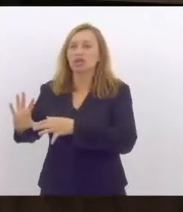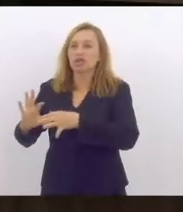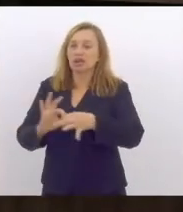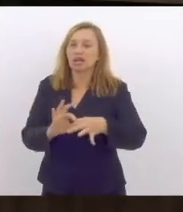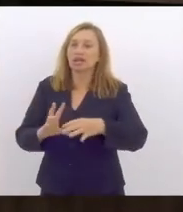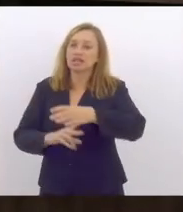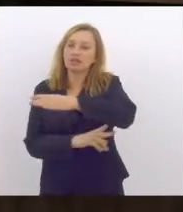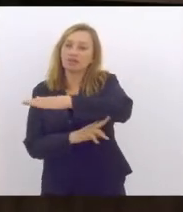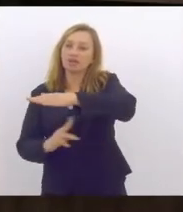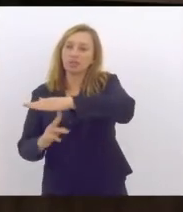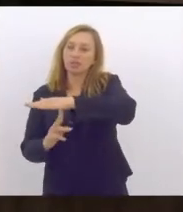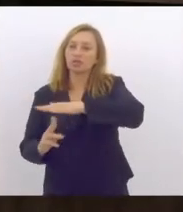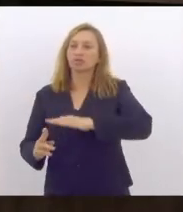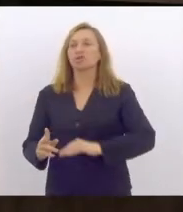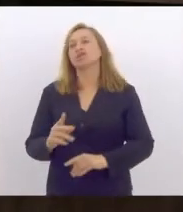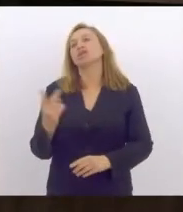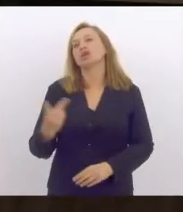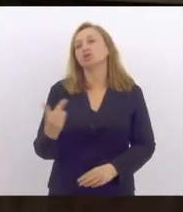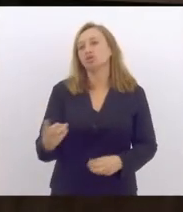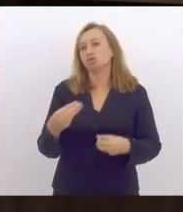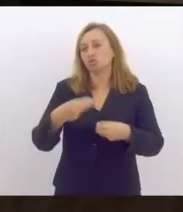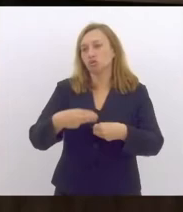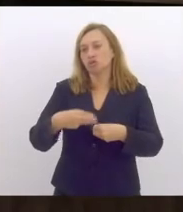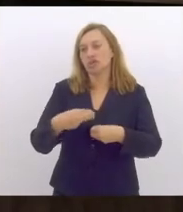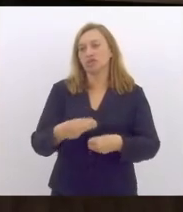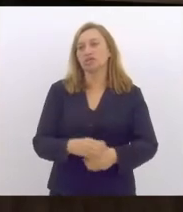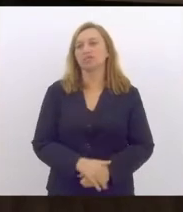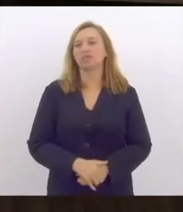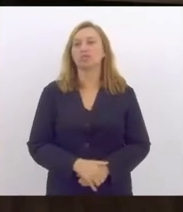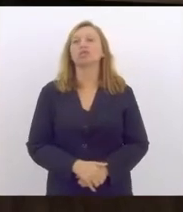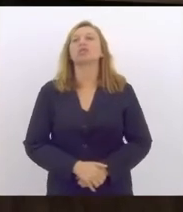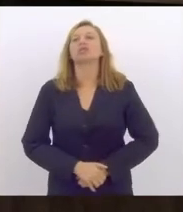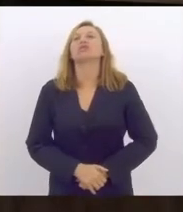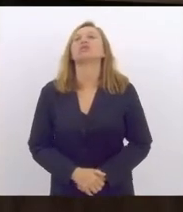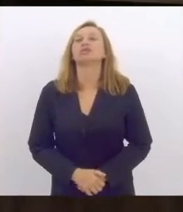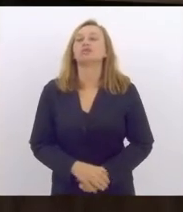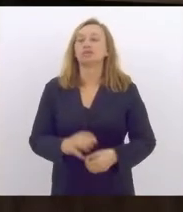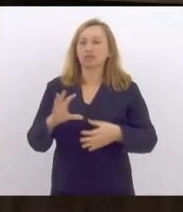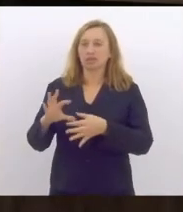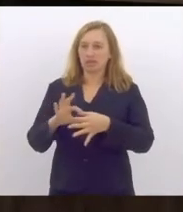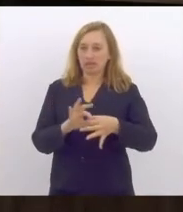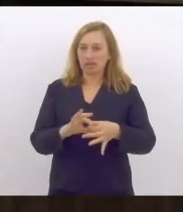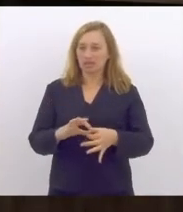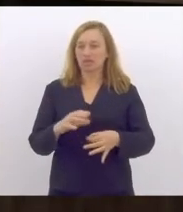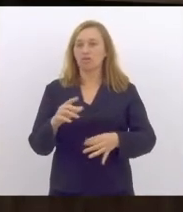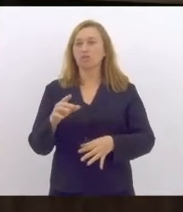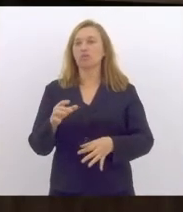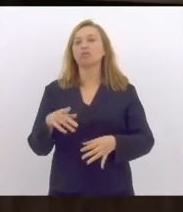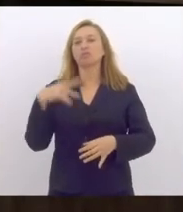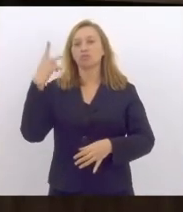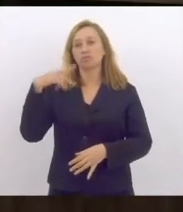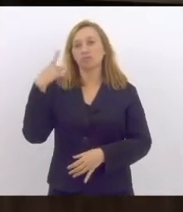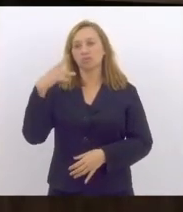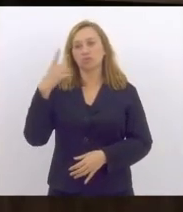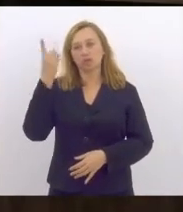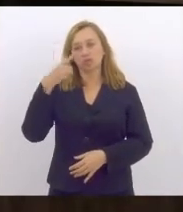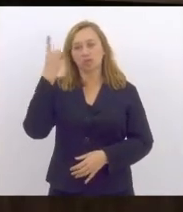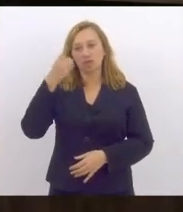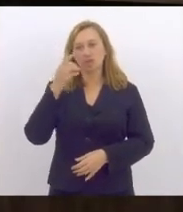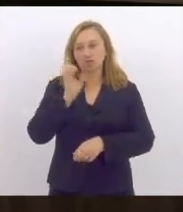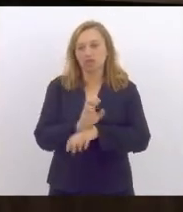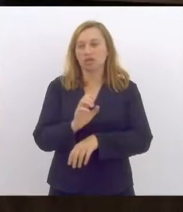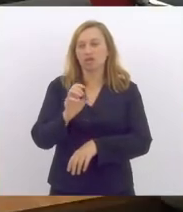São Francisco de Itabapuana a São João da Barra, ser chamada Ponte da Integração, deputado estadual João Peixoto. Toda